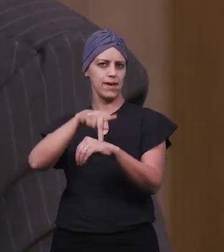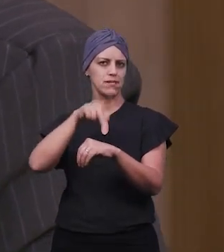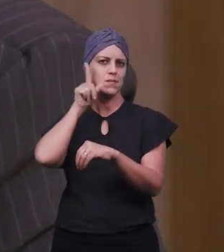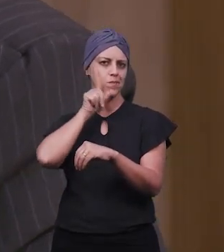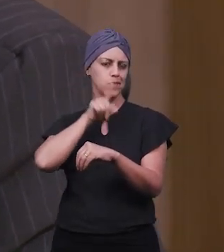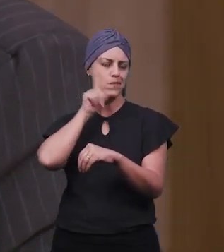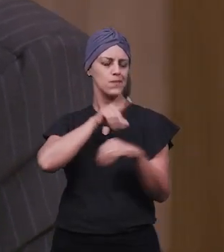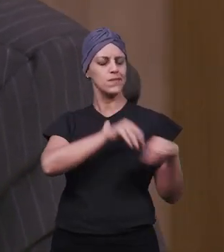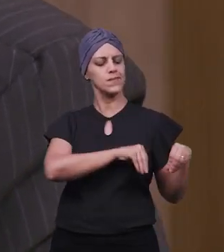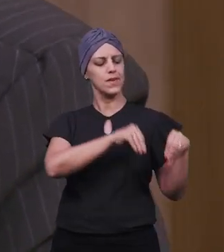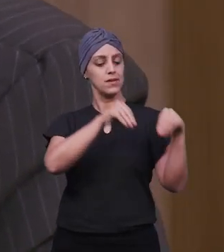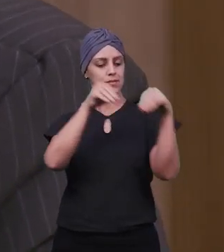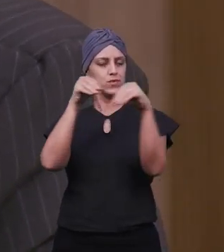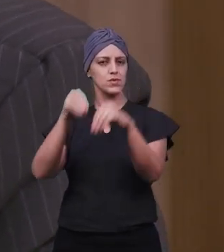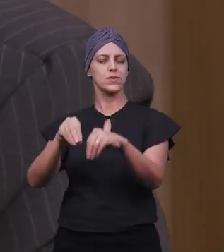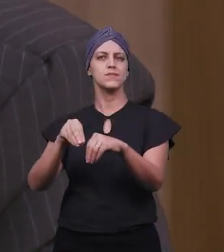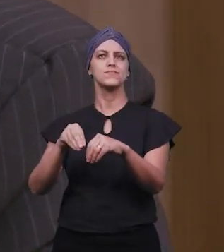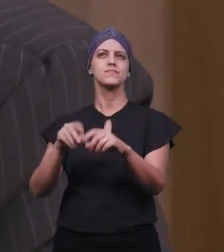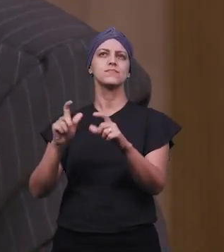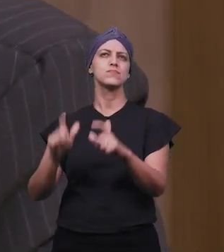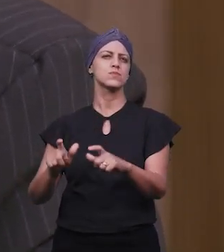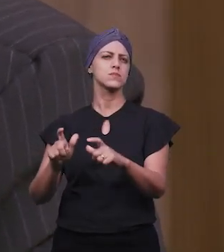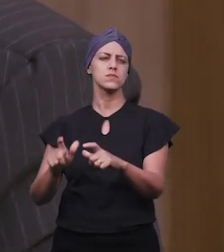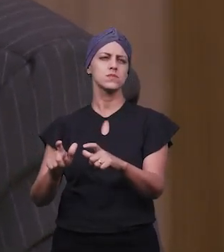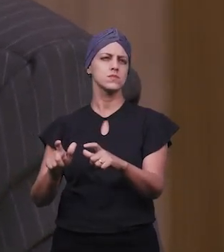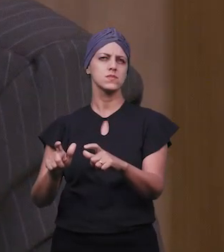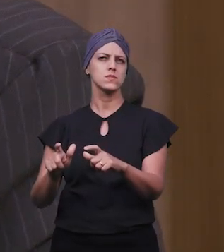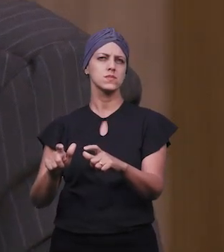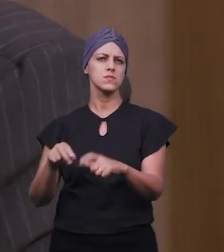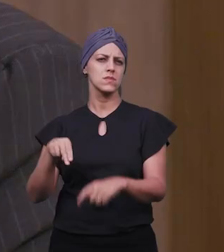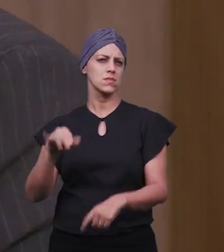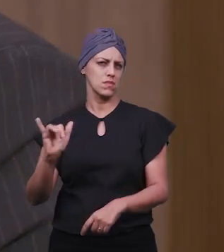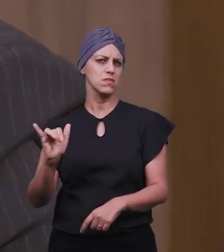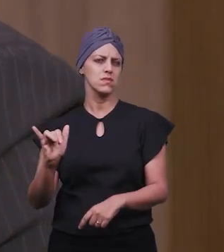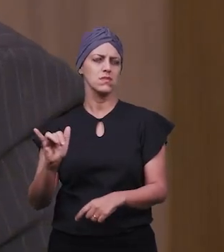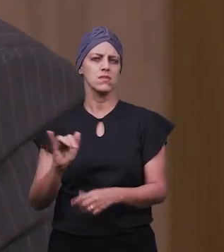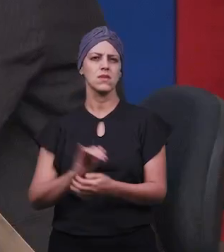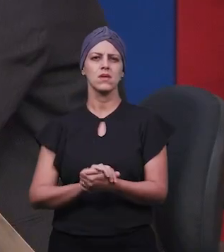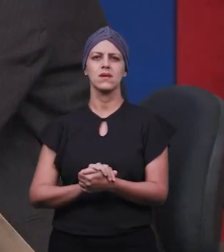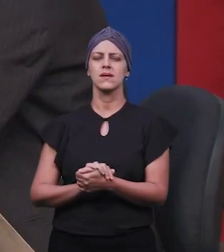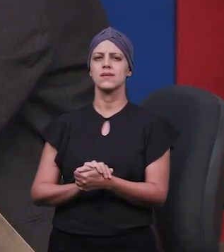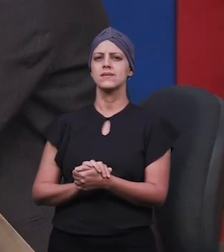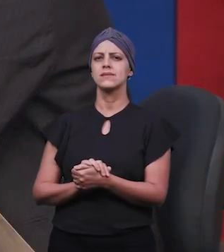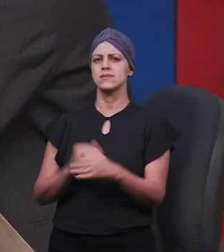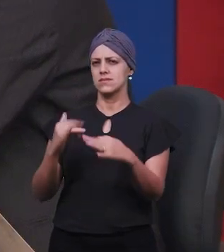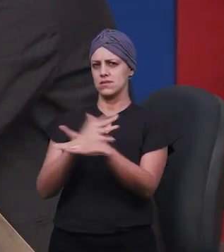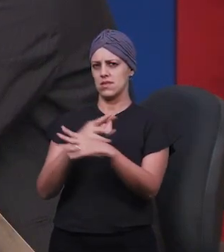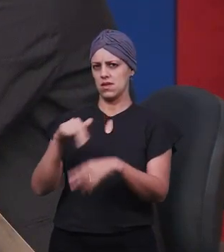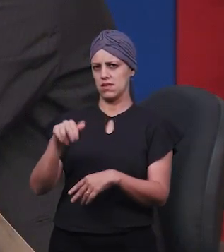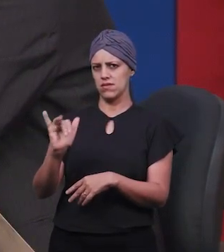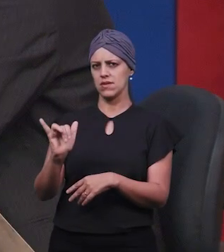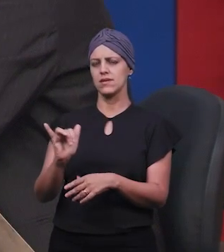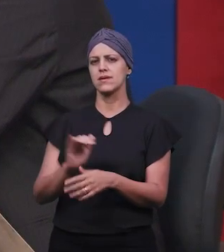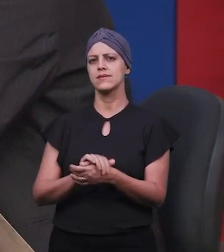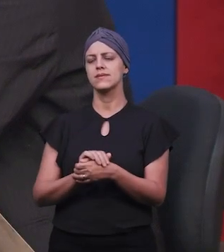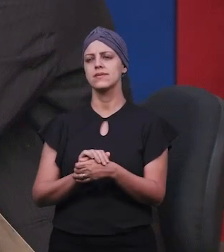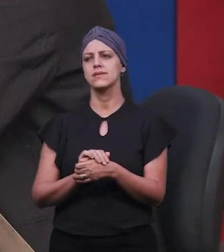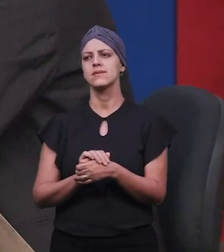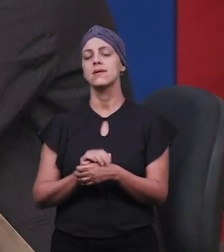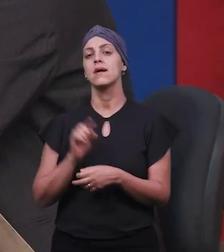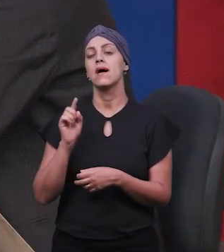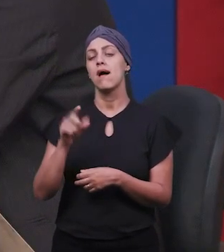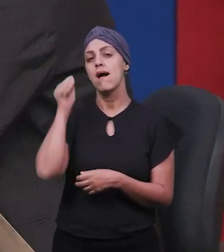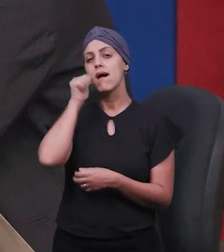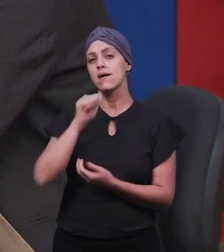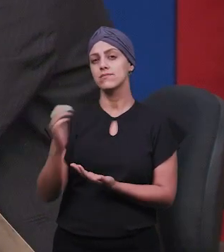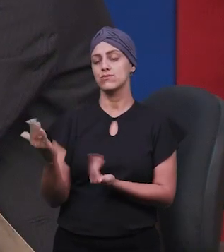Unidos, e ela está morando, se não me engano, em Nova York. E essa